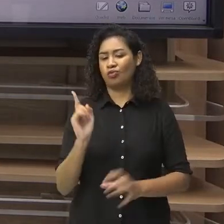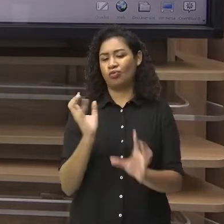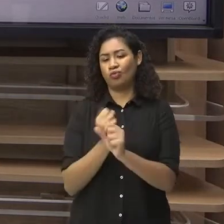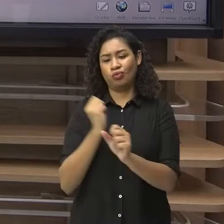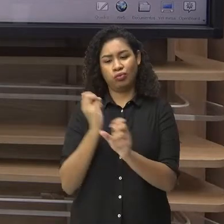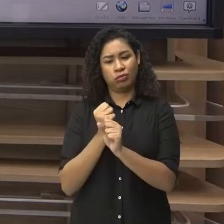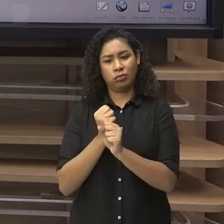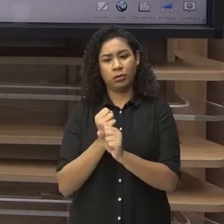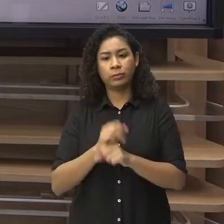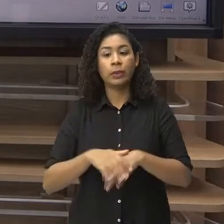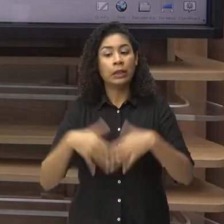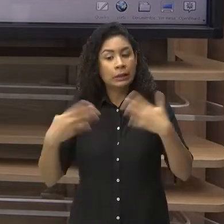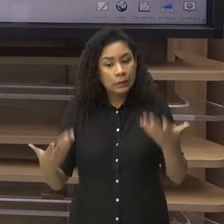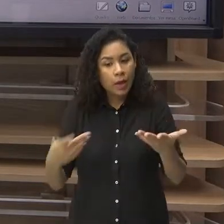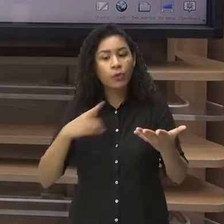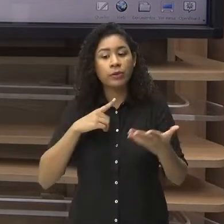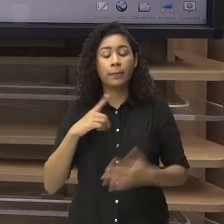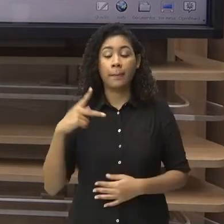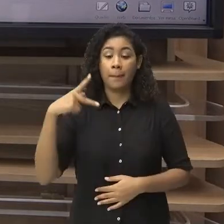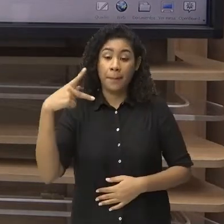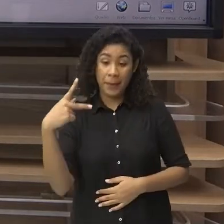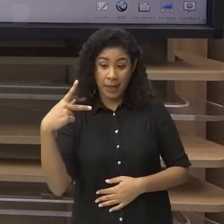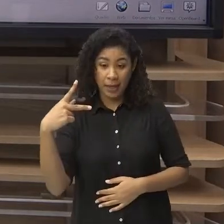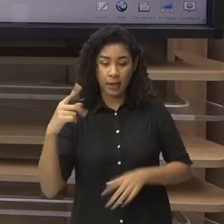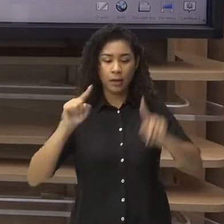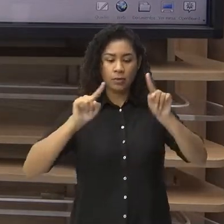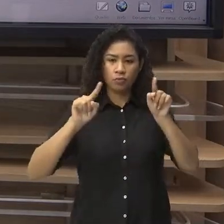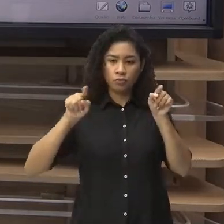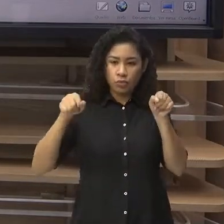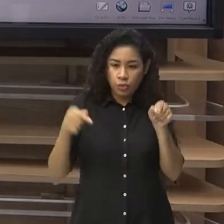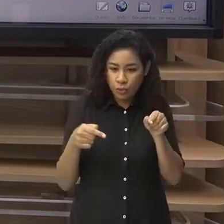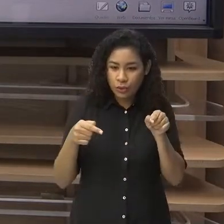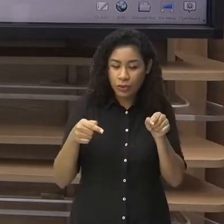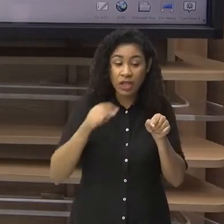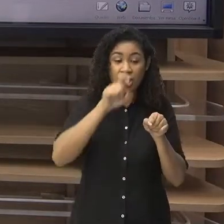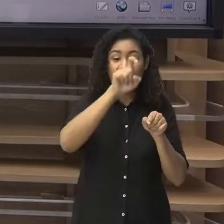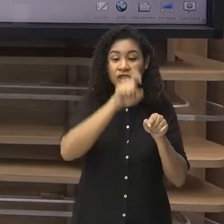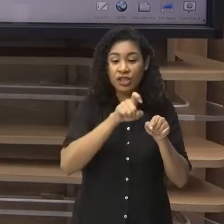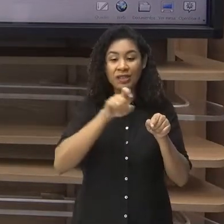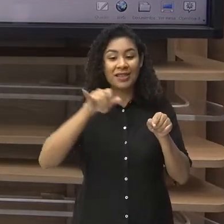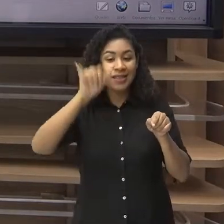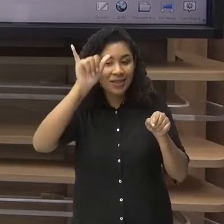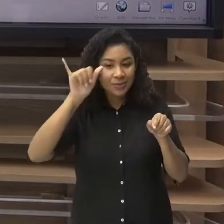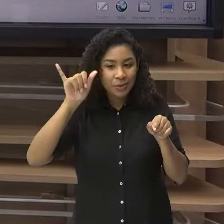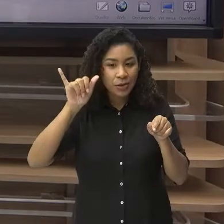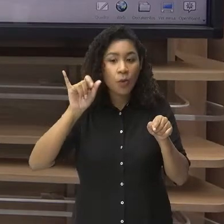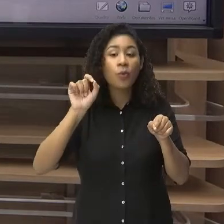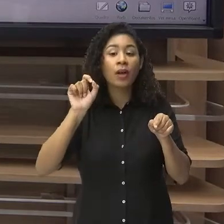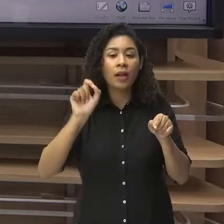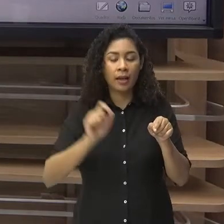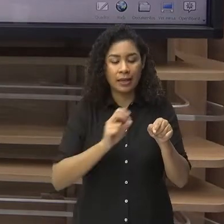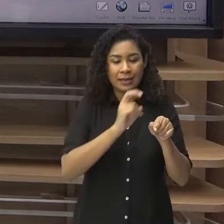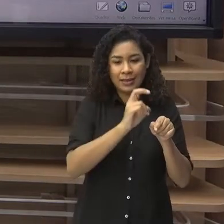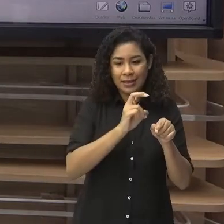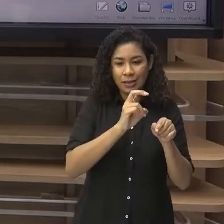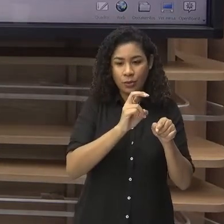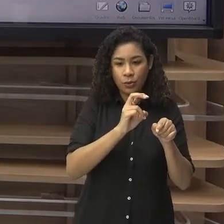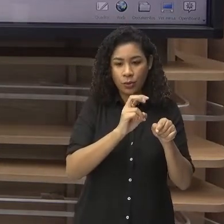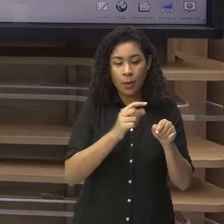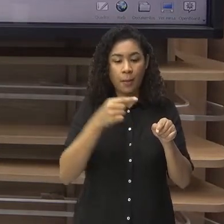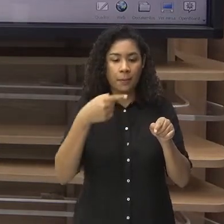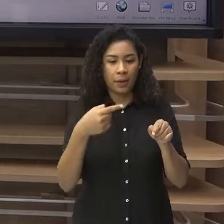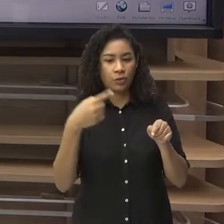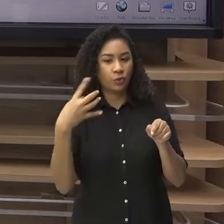P, né, que são as coordenadas x e y, coordenada x 5, coordenada y menos